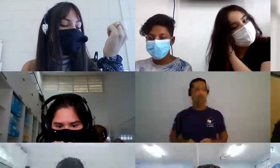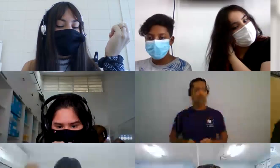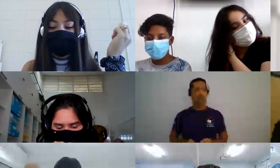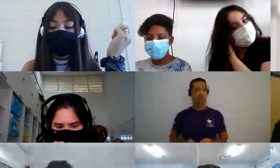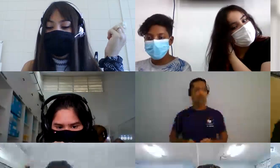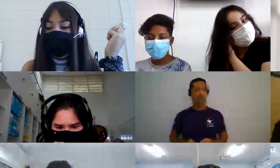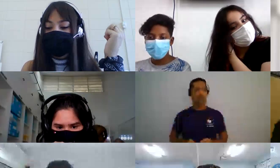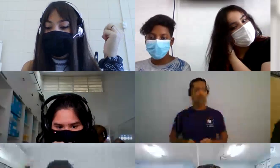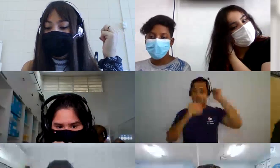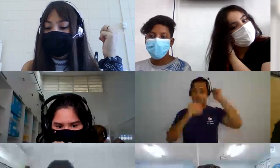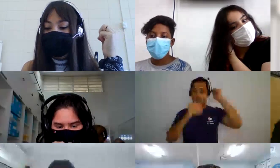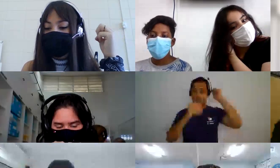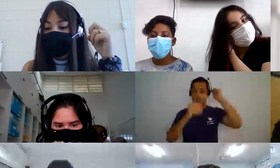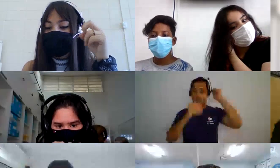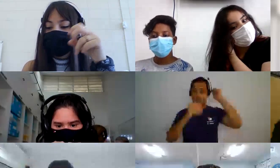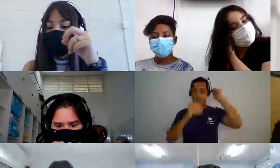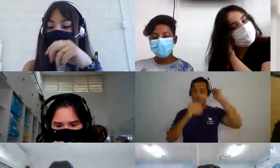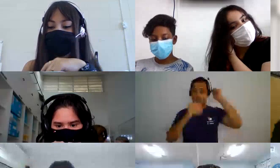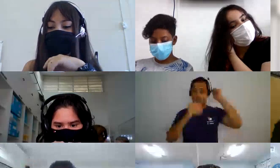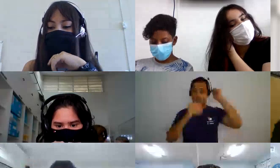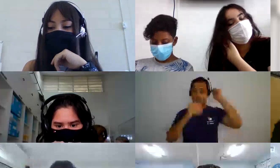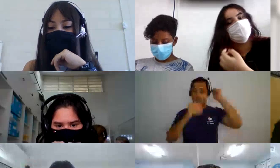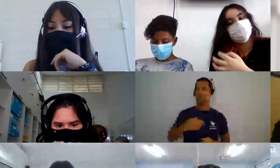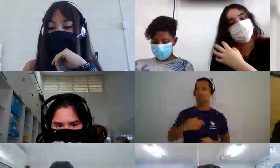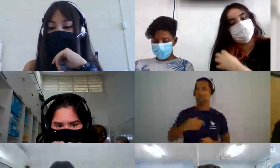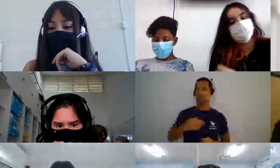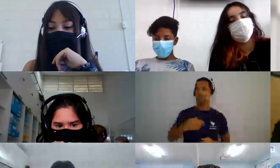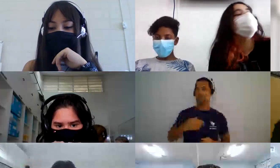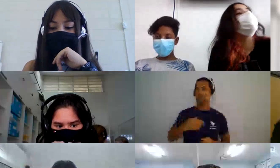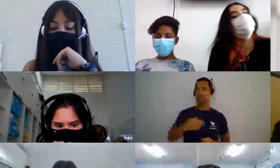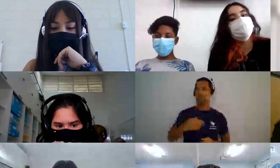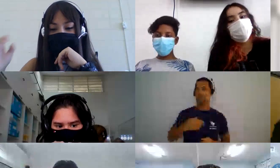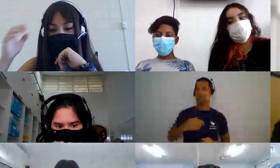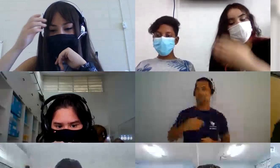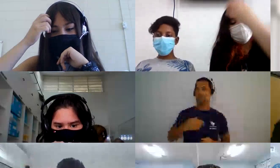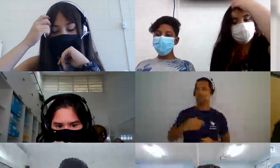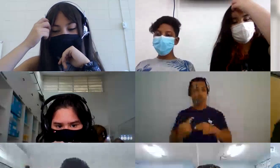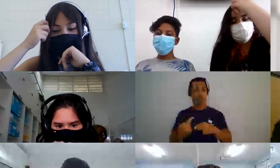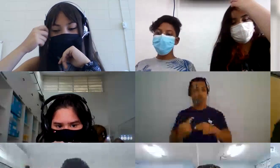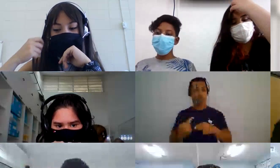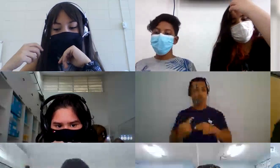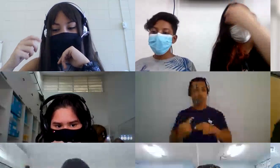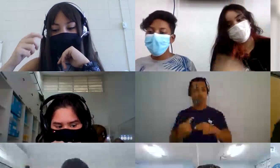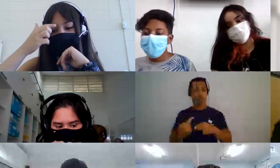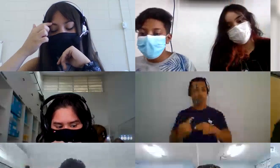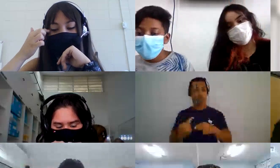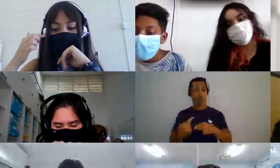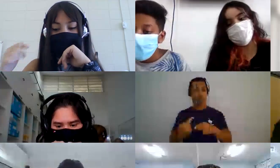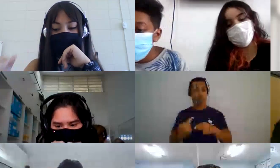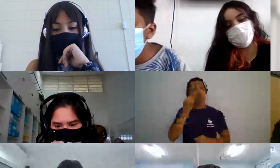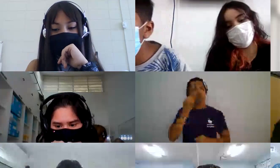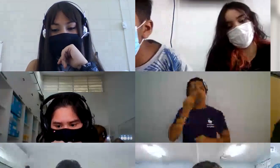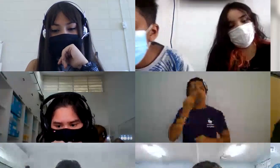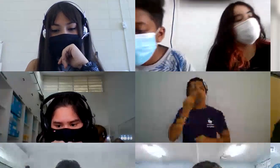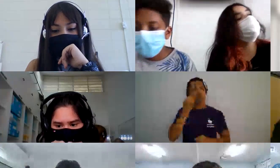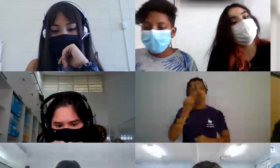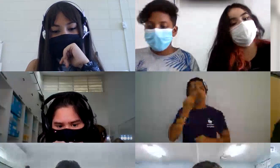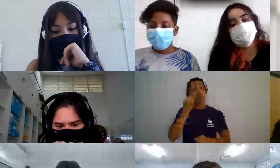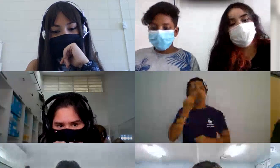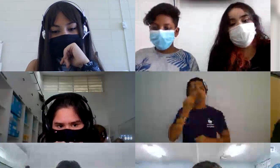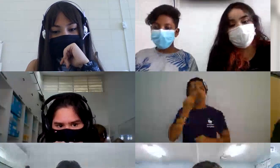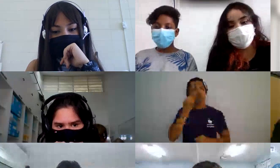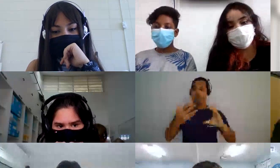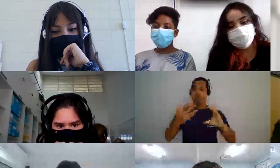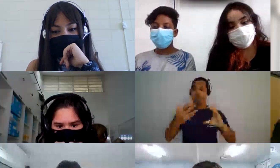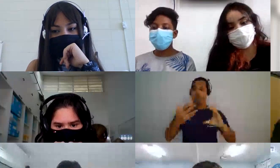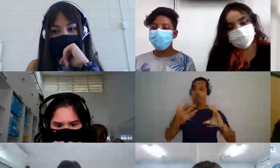uma coisa que você gostava, você passa a não gostar mais, você passa a trocar. Por quê? Porque você está experimentando. E essa é uma outra característica